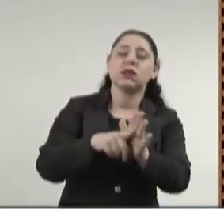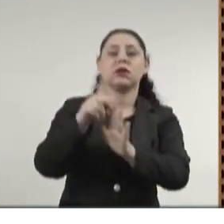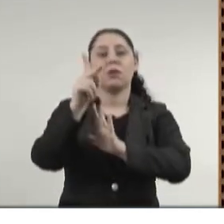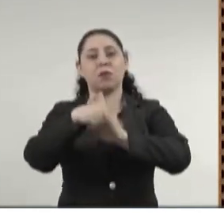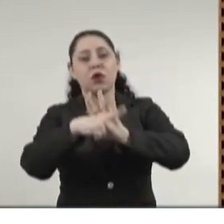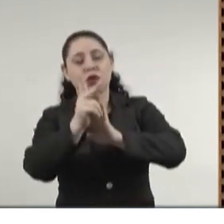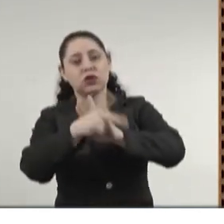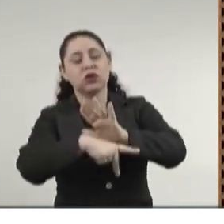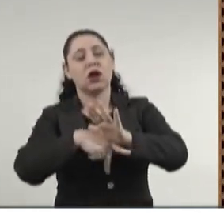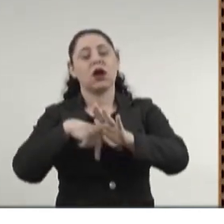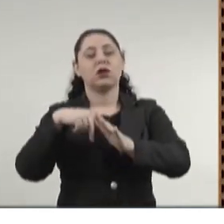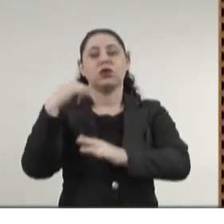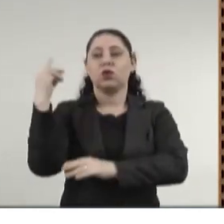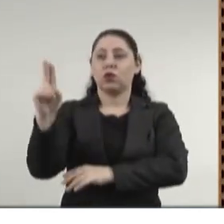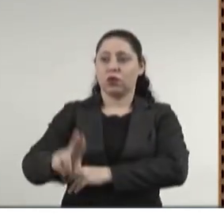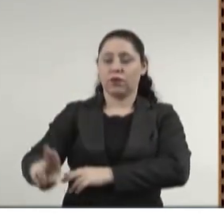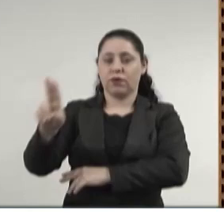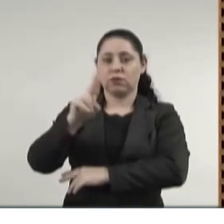pesquisa,